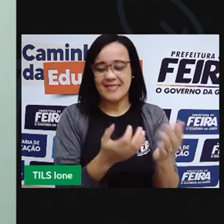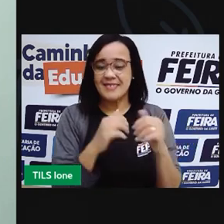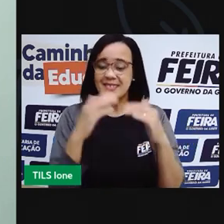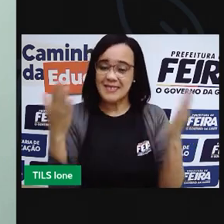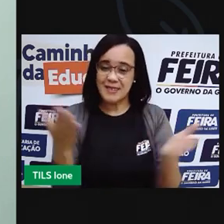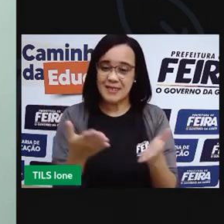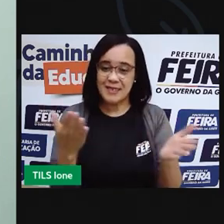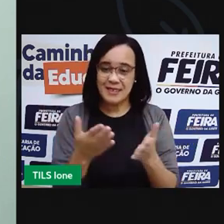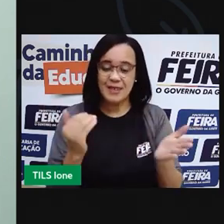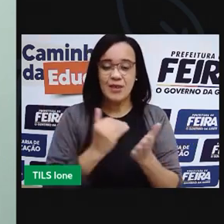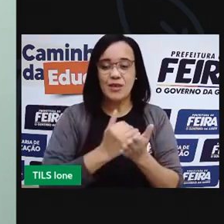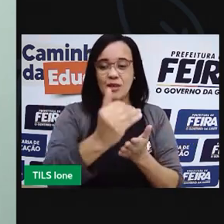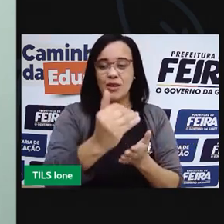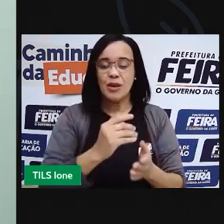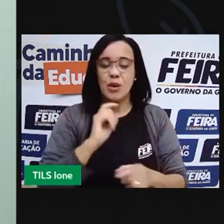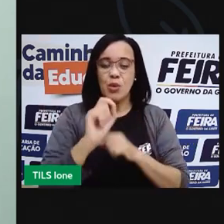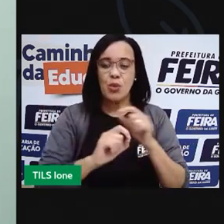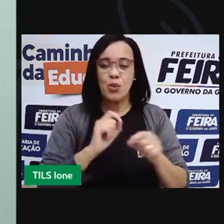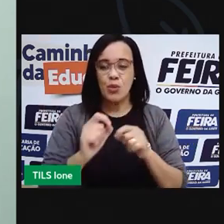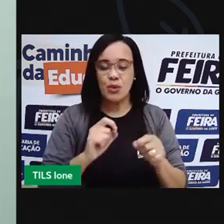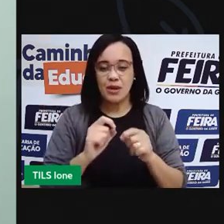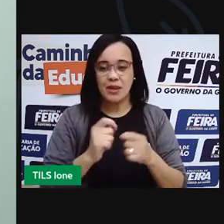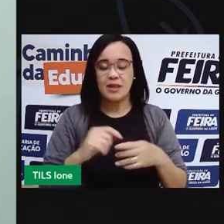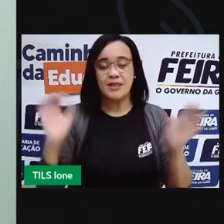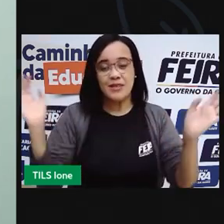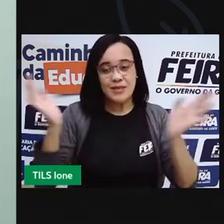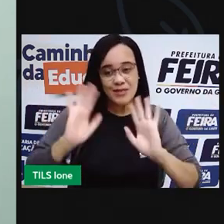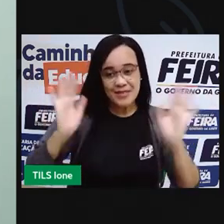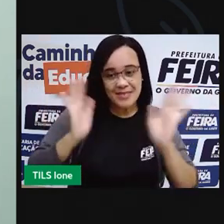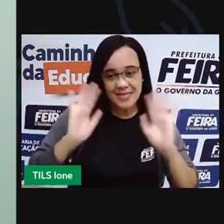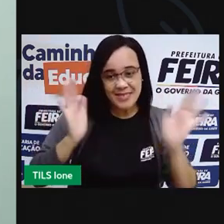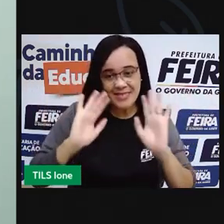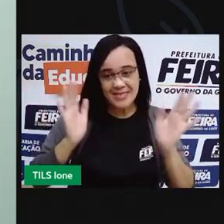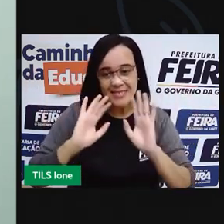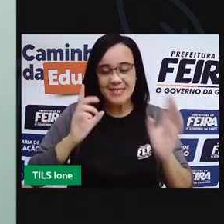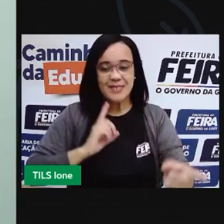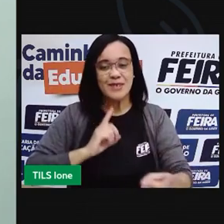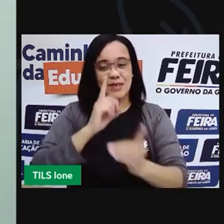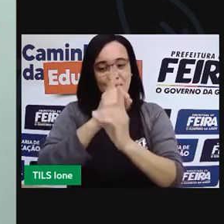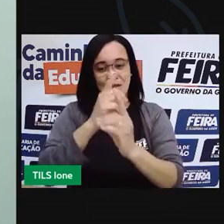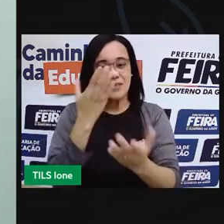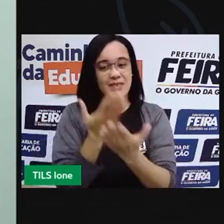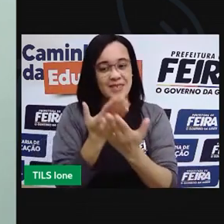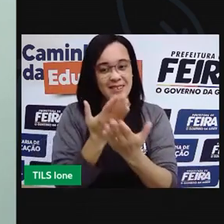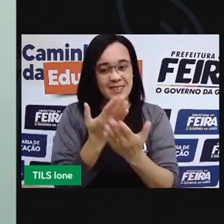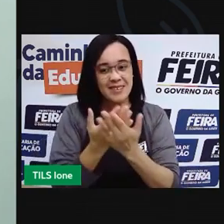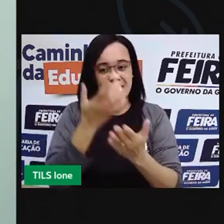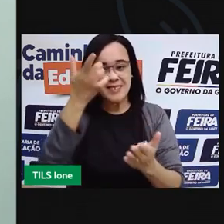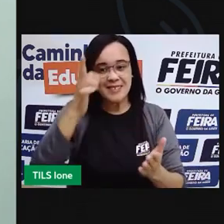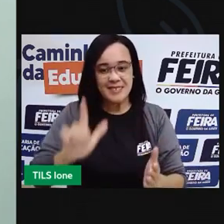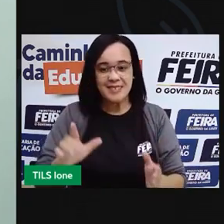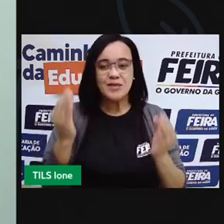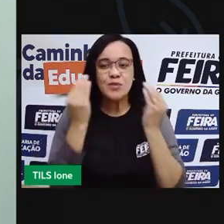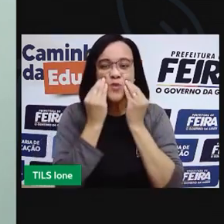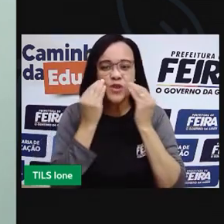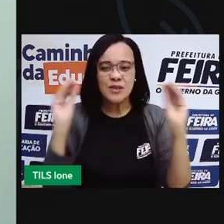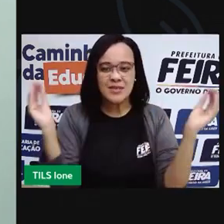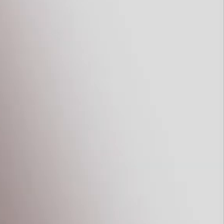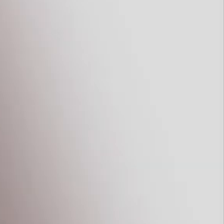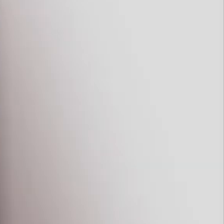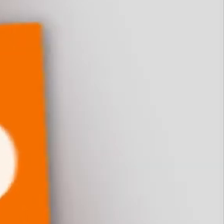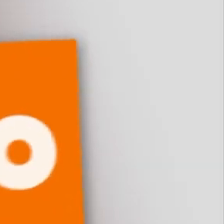Agora a gente vai, criançada, me despedindo. Nos encontramos na próxima aula. Beijo!